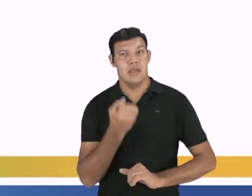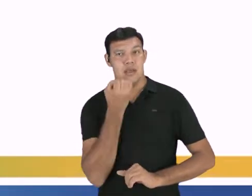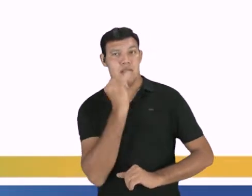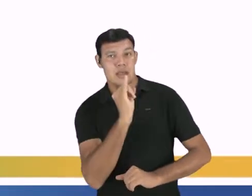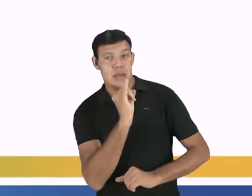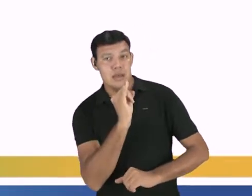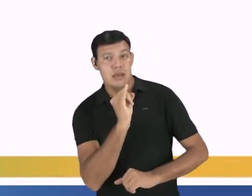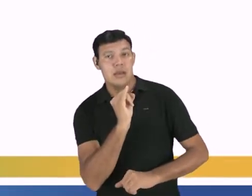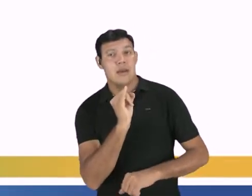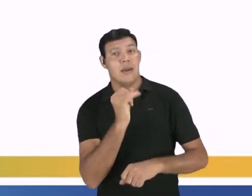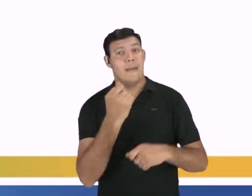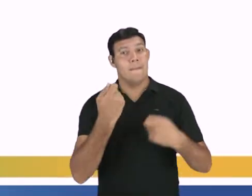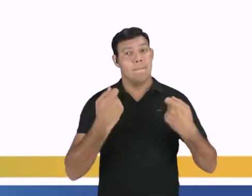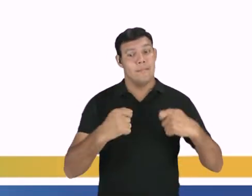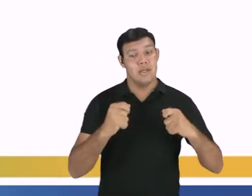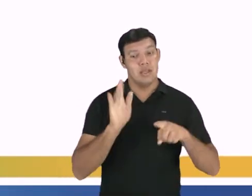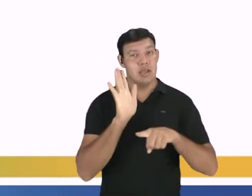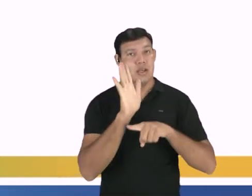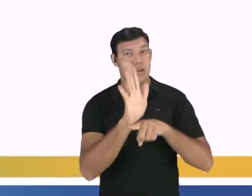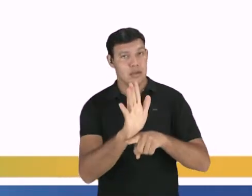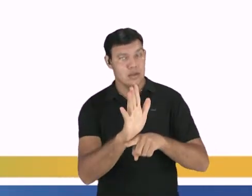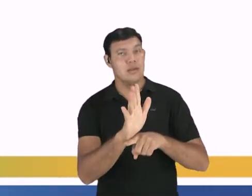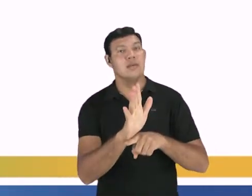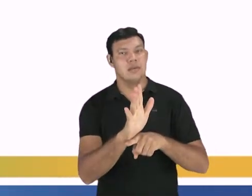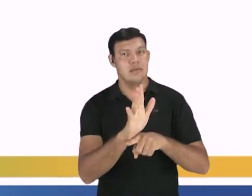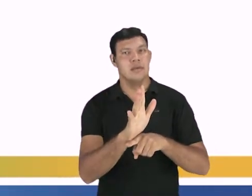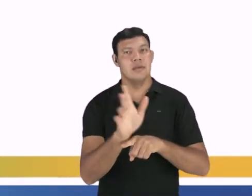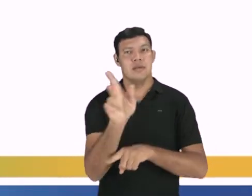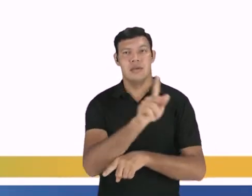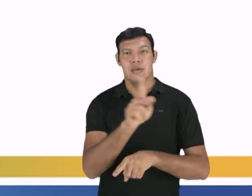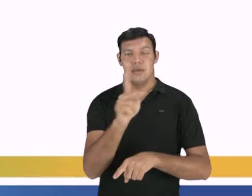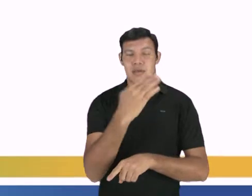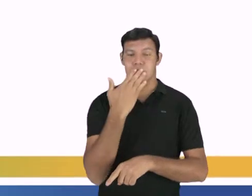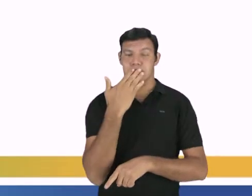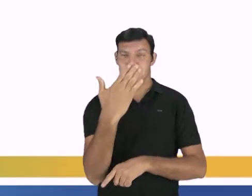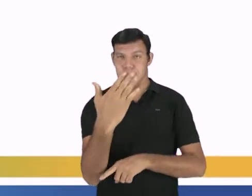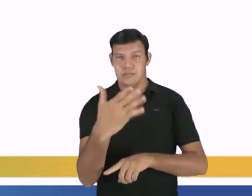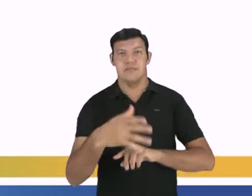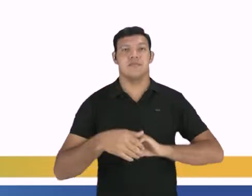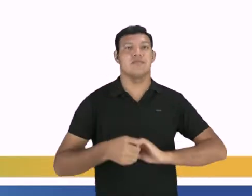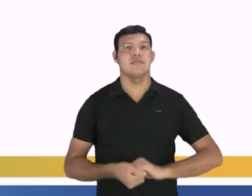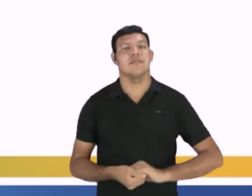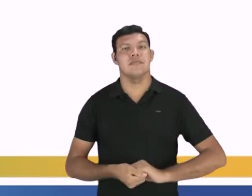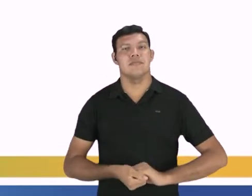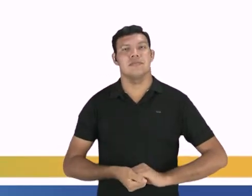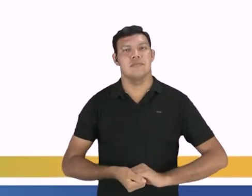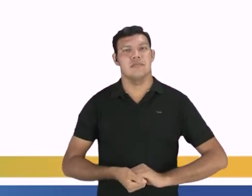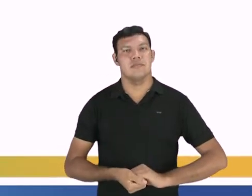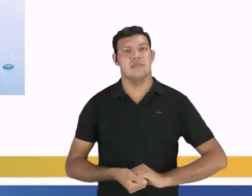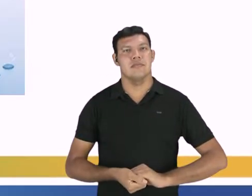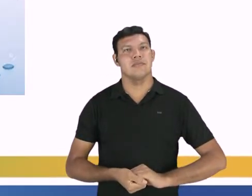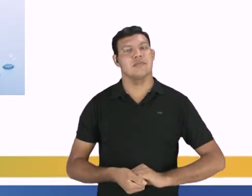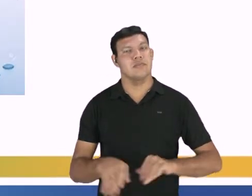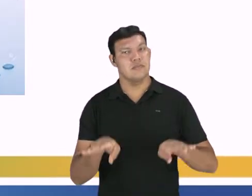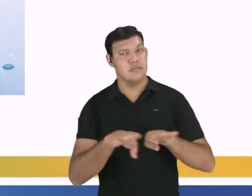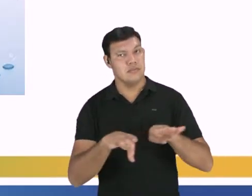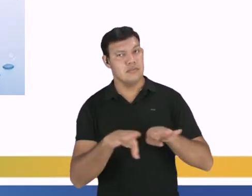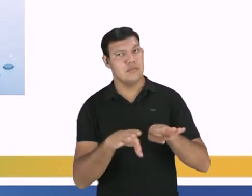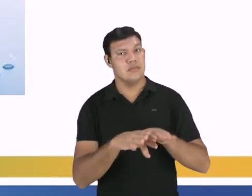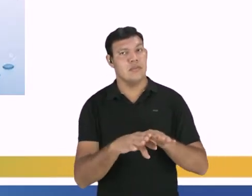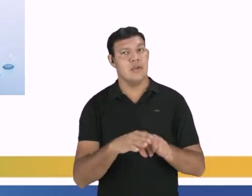você precisa de ajuda, fale com o professor. Mais um exemplo de condicional do tipo 0.